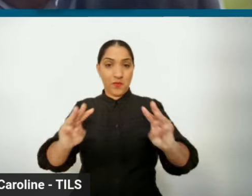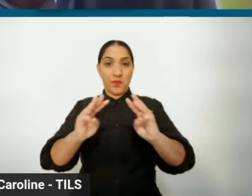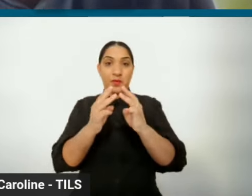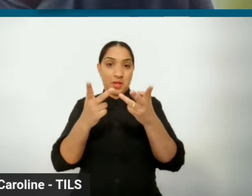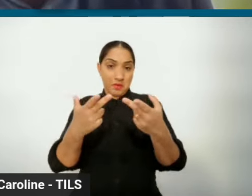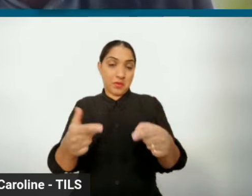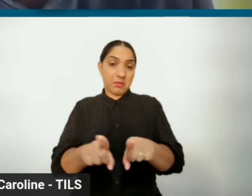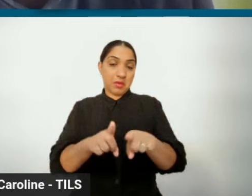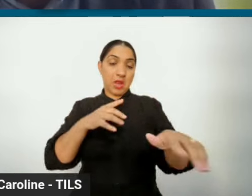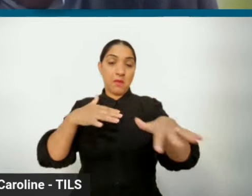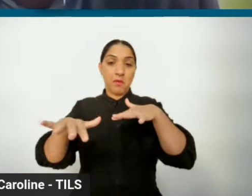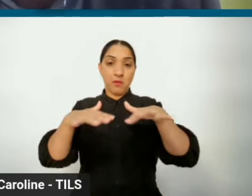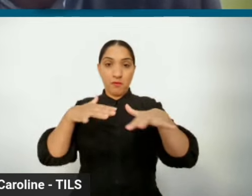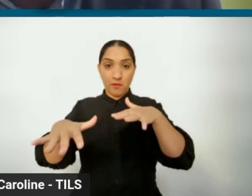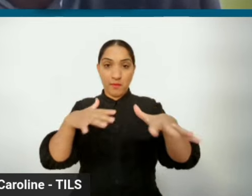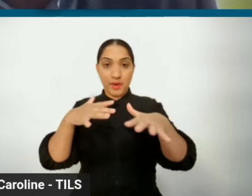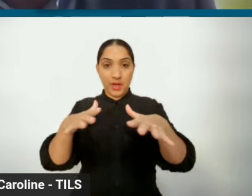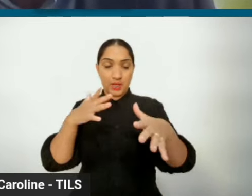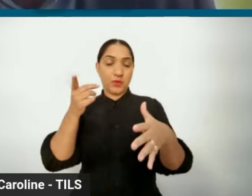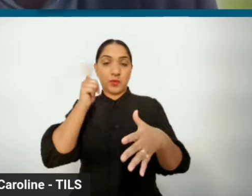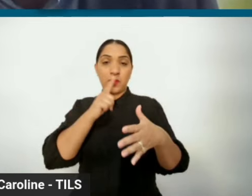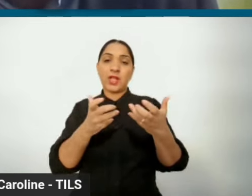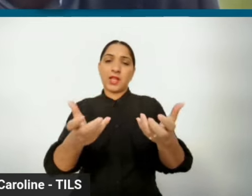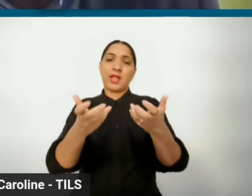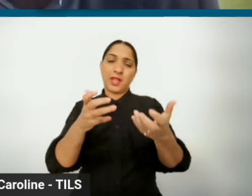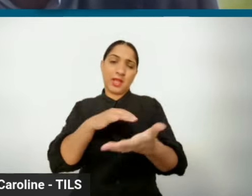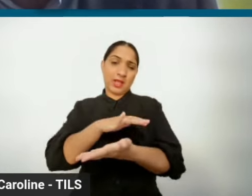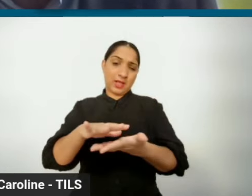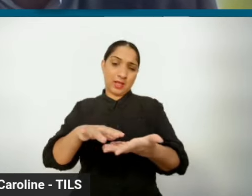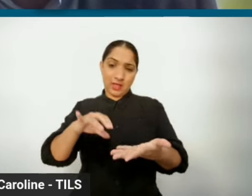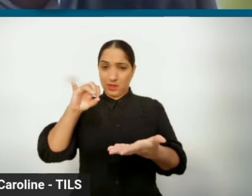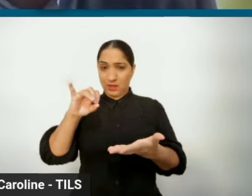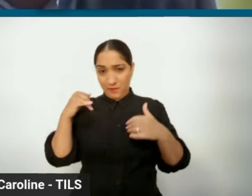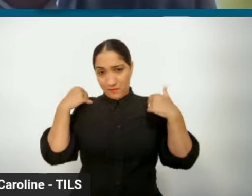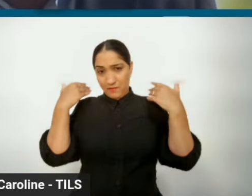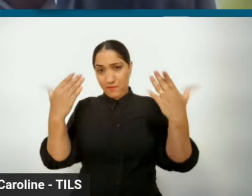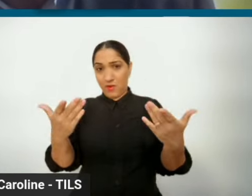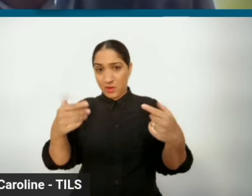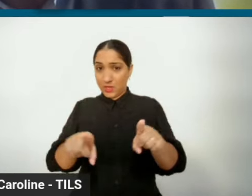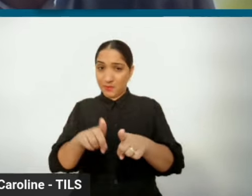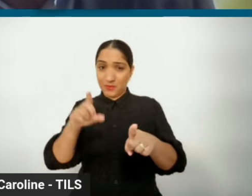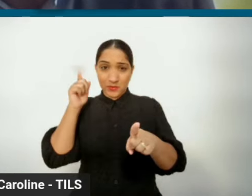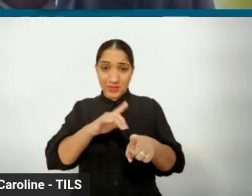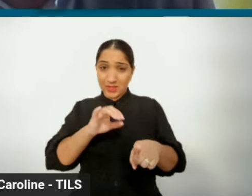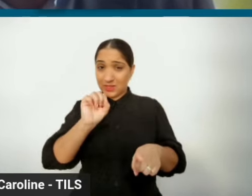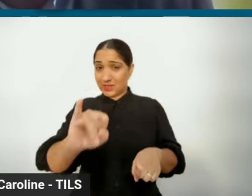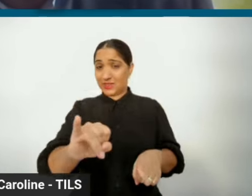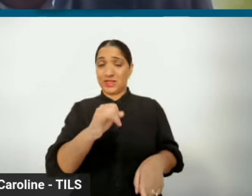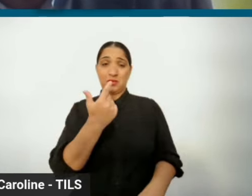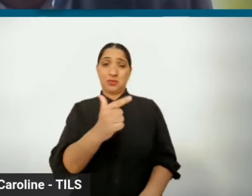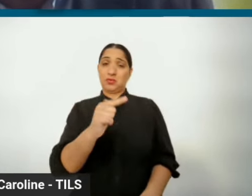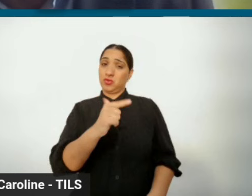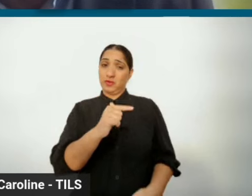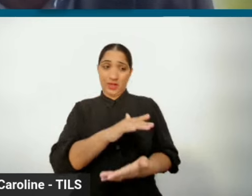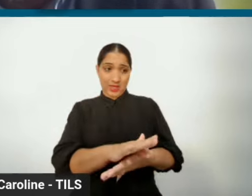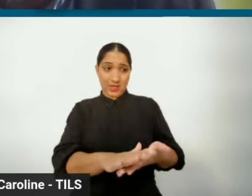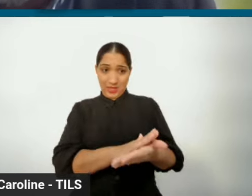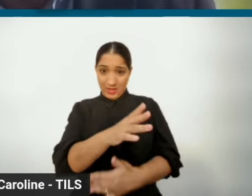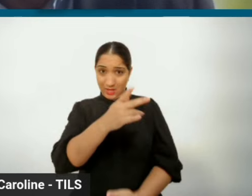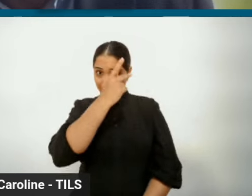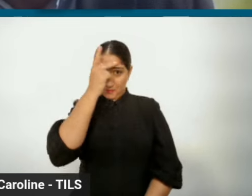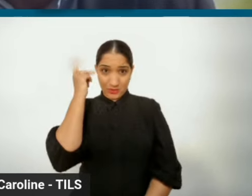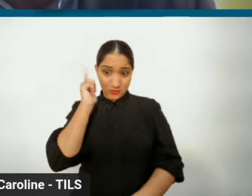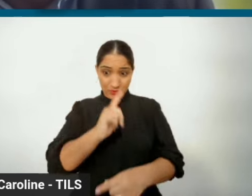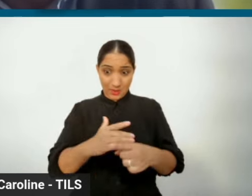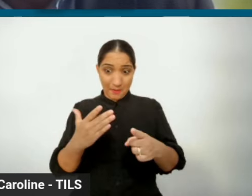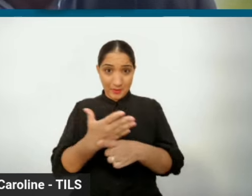o movimento internacional das pessoas com deficiência, nada para as pessoas com deficiência sem as próprias pessoas com deficiência. E como são